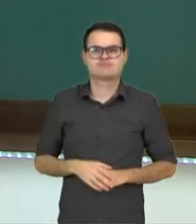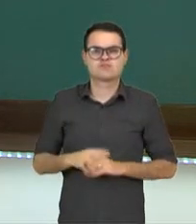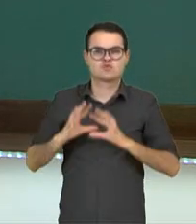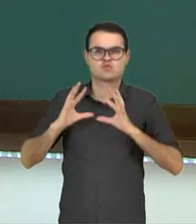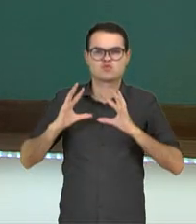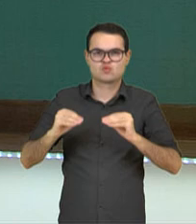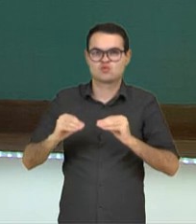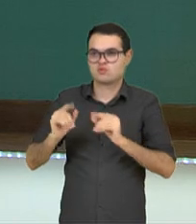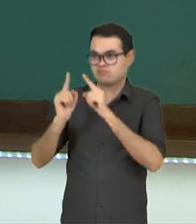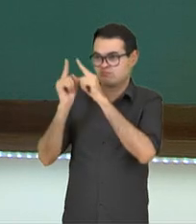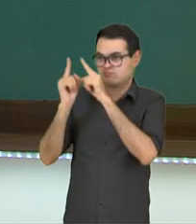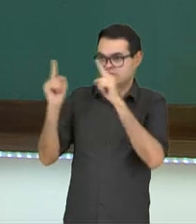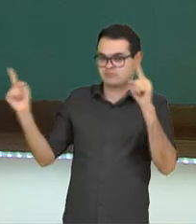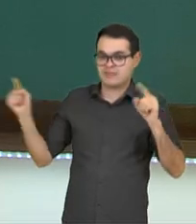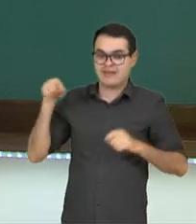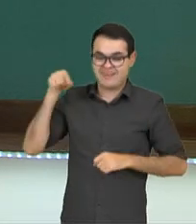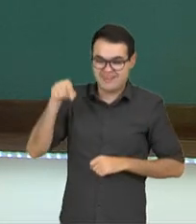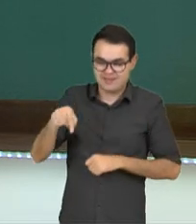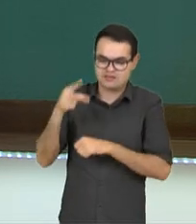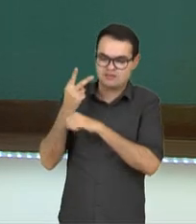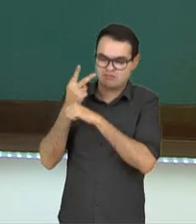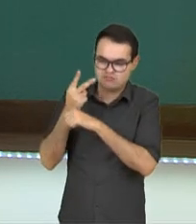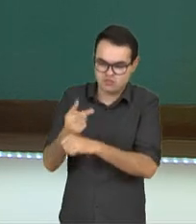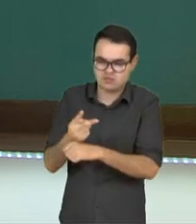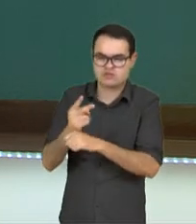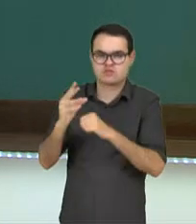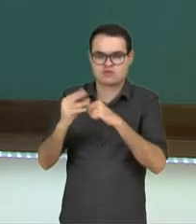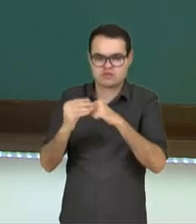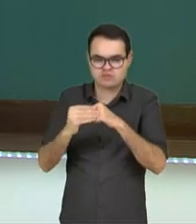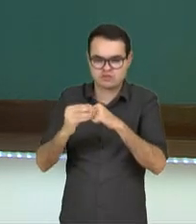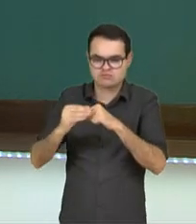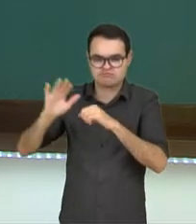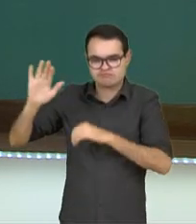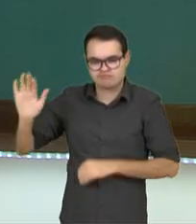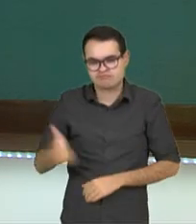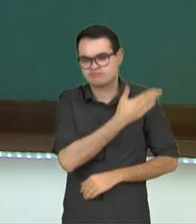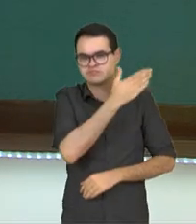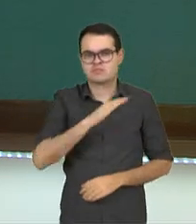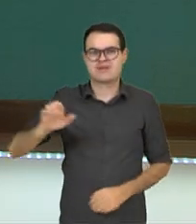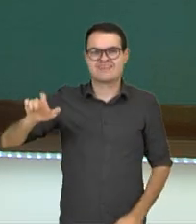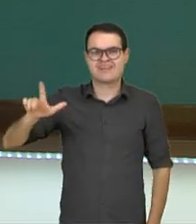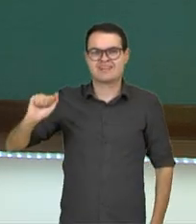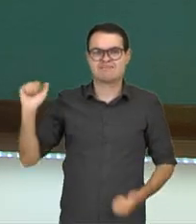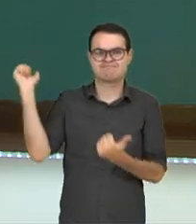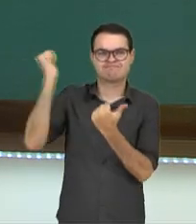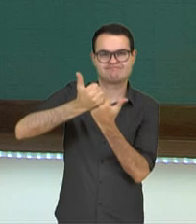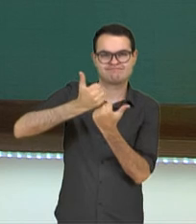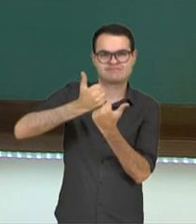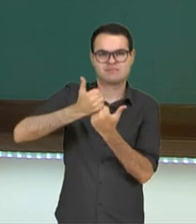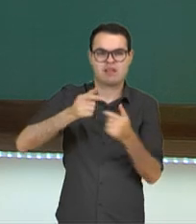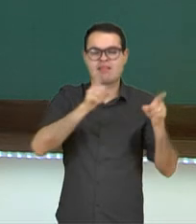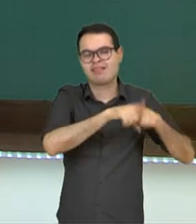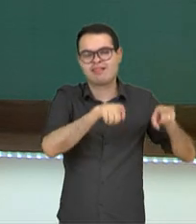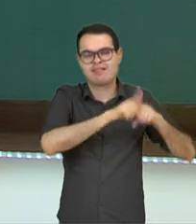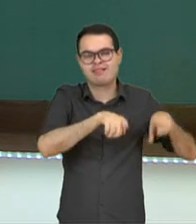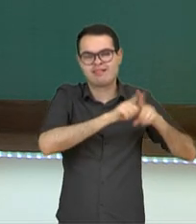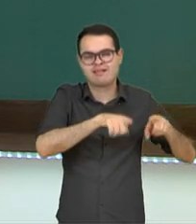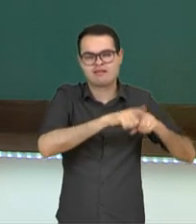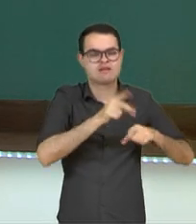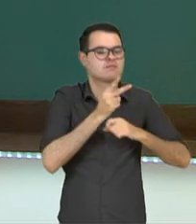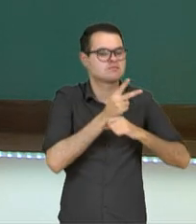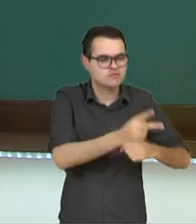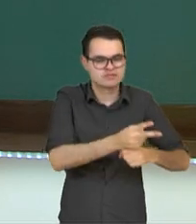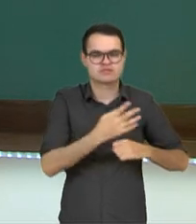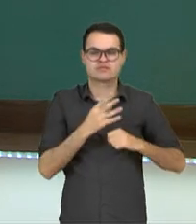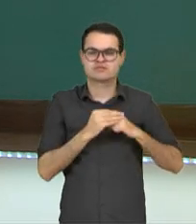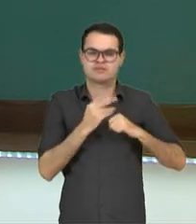aqui, essa busca de conhecimento, por um único pronome, que é o ela. Olha que legal, né? O pronome